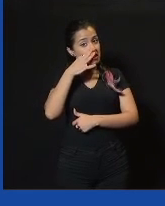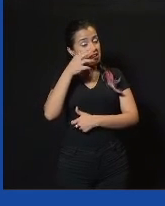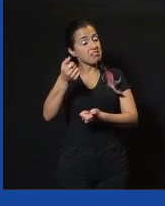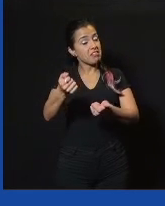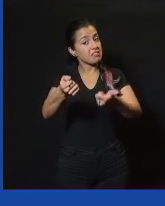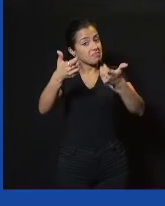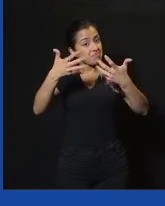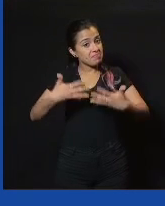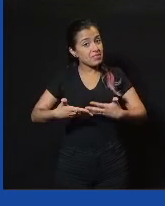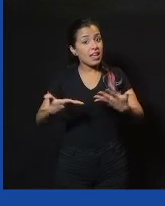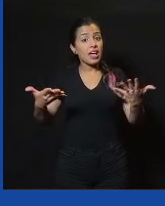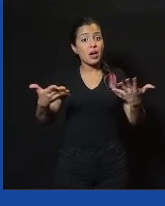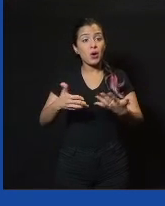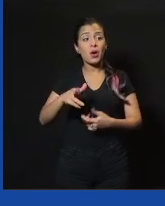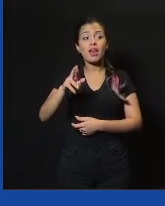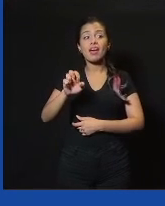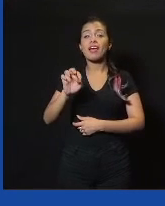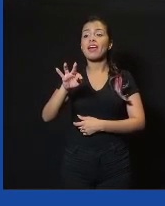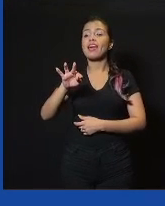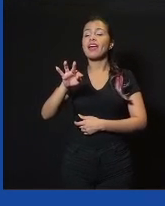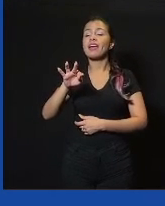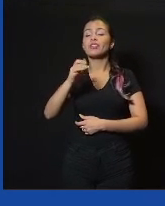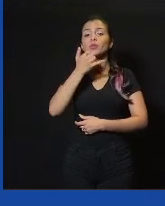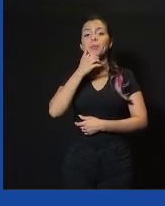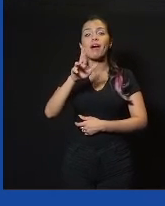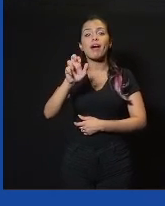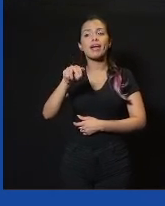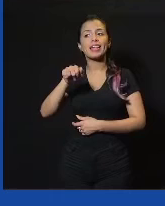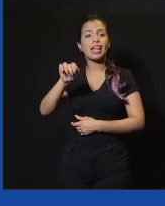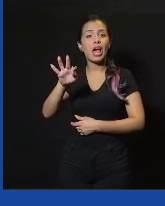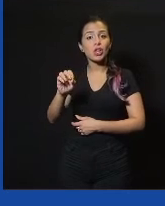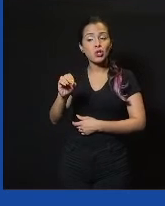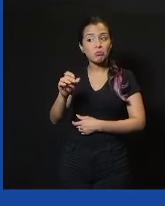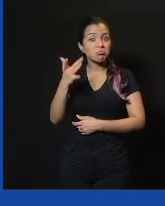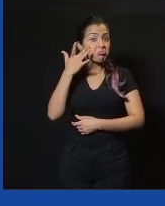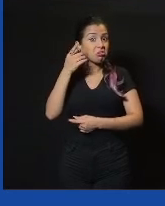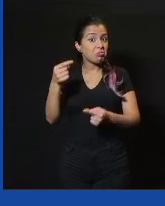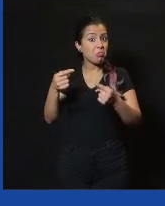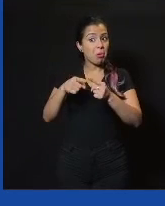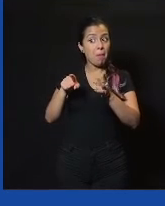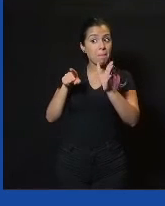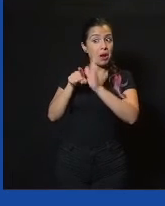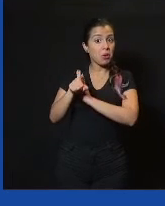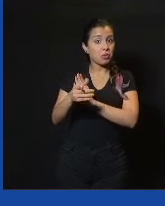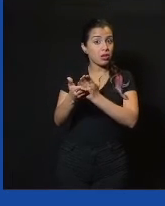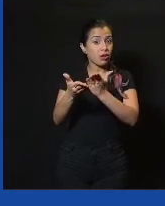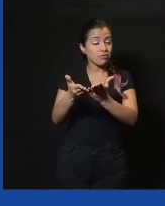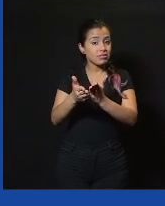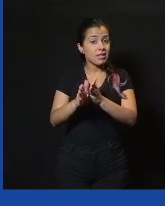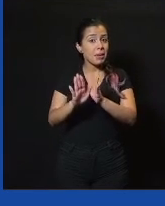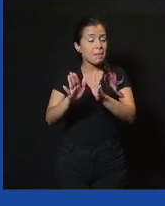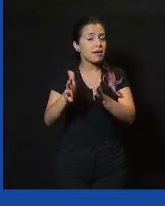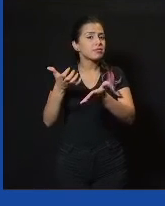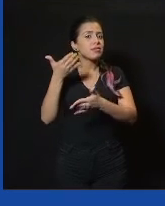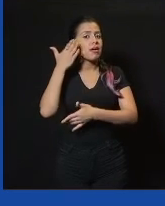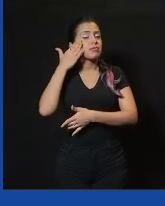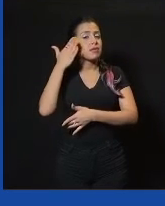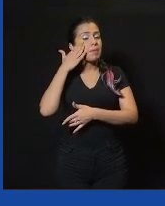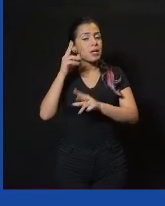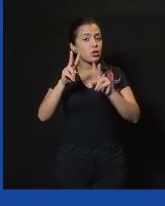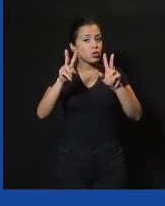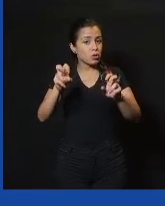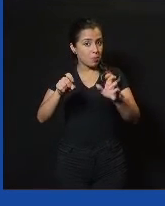Renata. E agora, Renato, eu nem sei se cabe essa pergunta que eu estou te fazendo, a gente não combinou, mas eu pensei nesse ponto. A